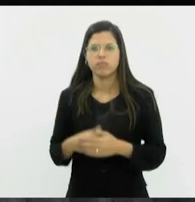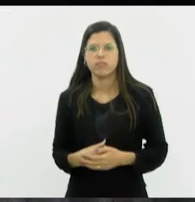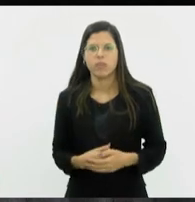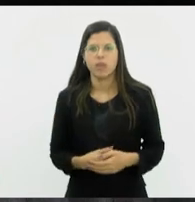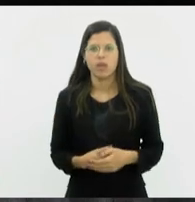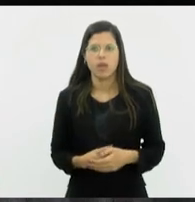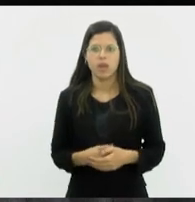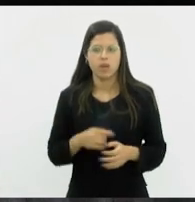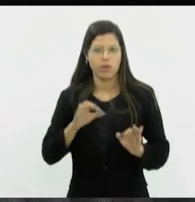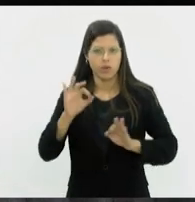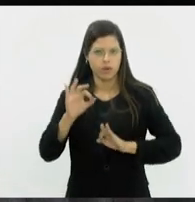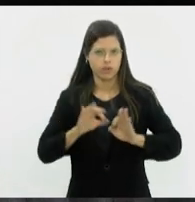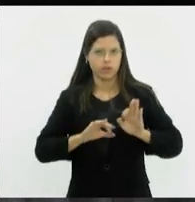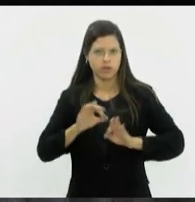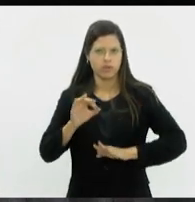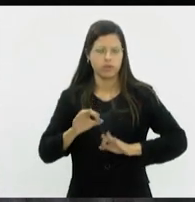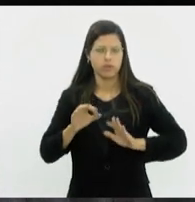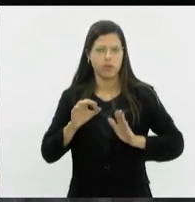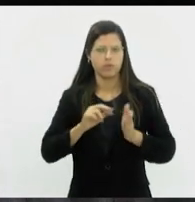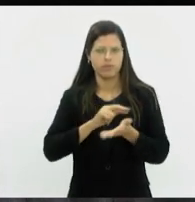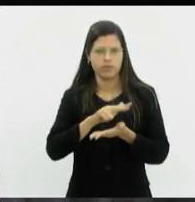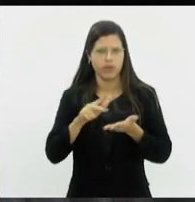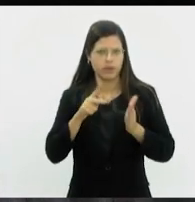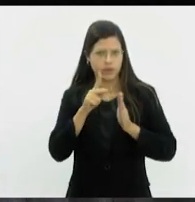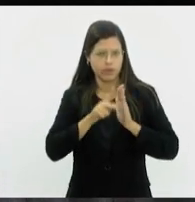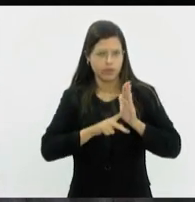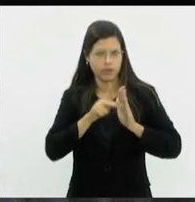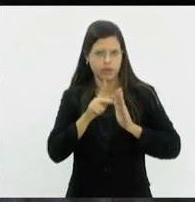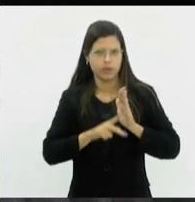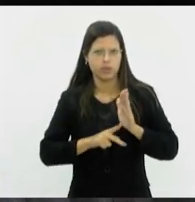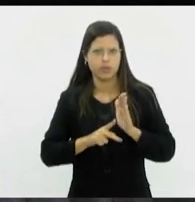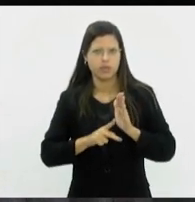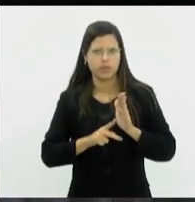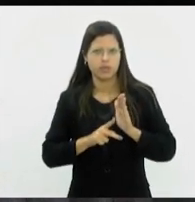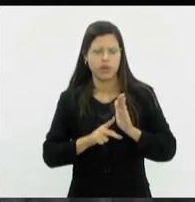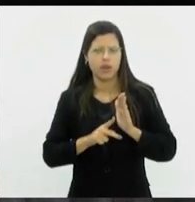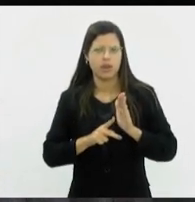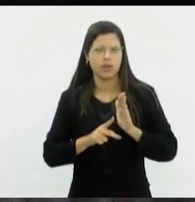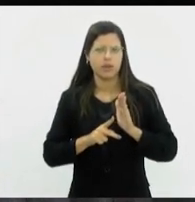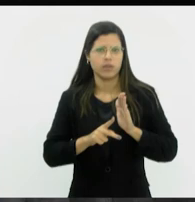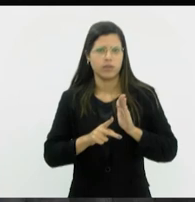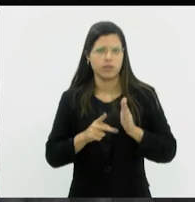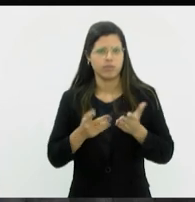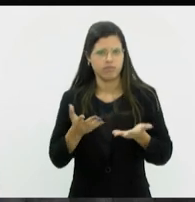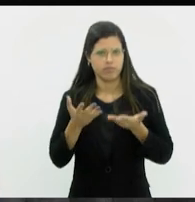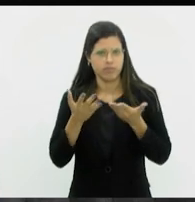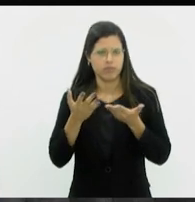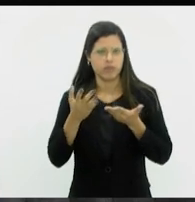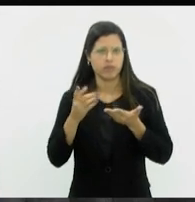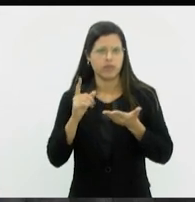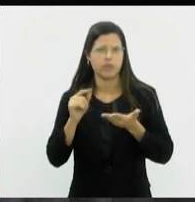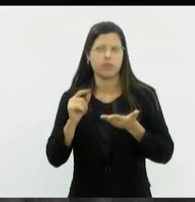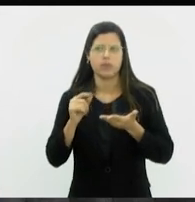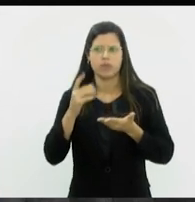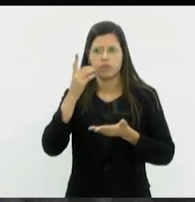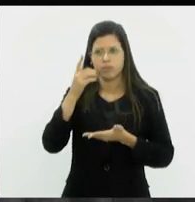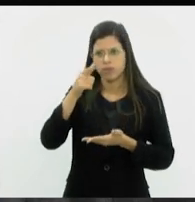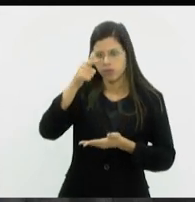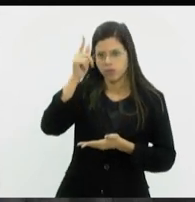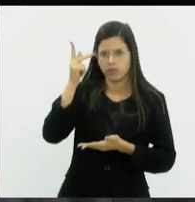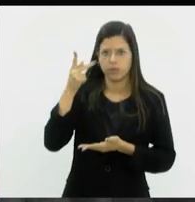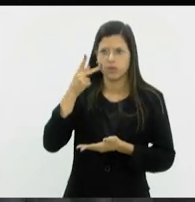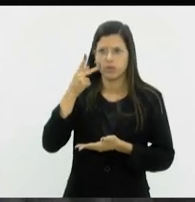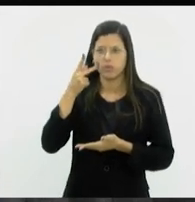ele preparou um pacote de projetos onde espera captar, deputado Luiz Paulo, cerca